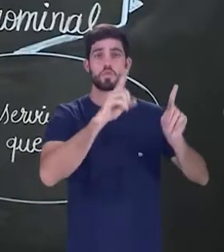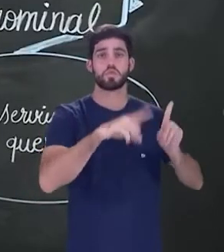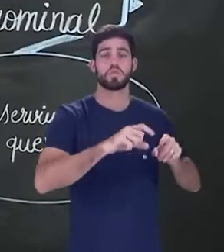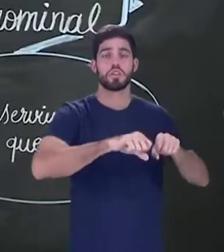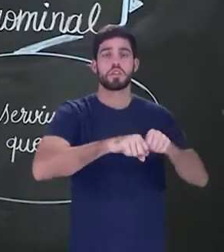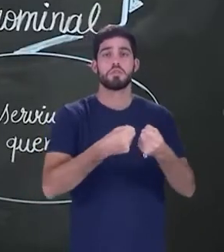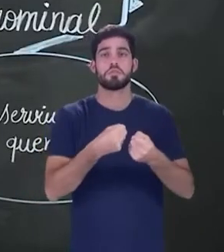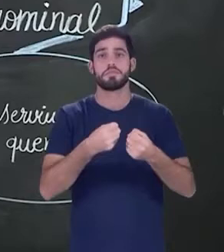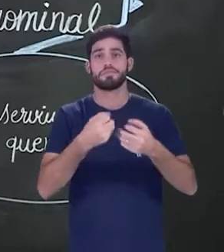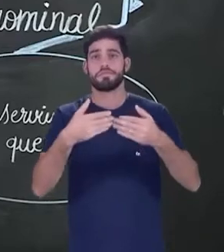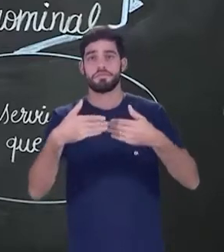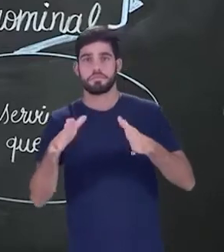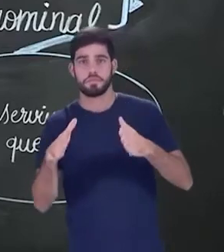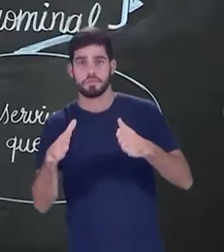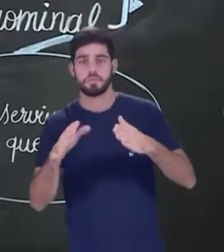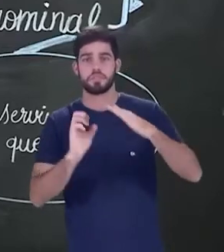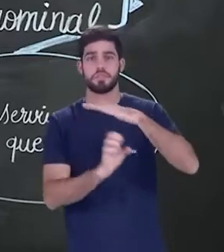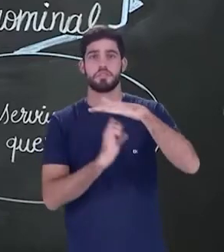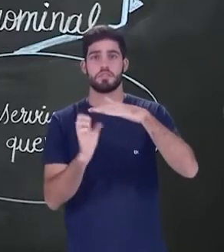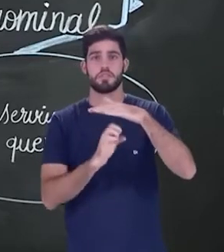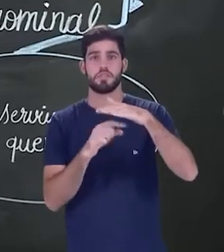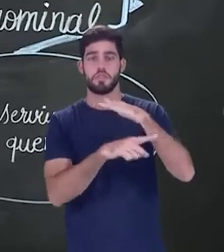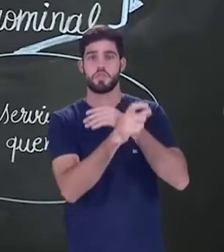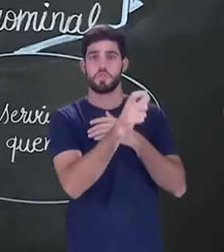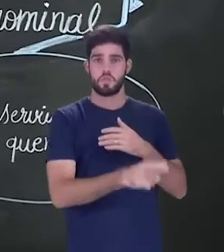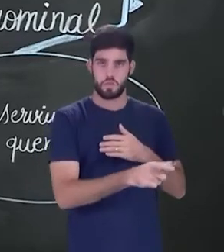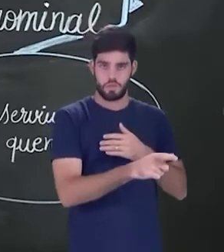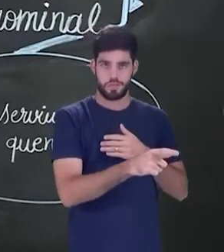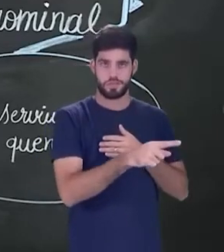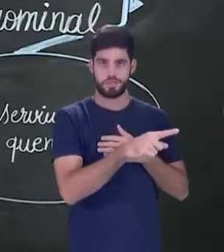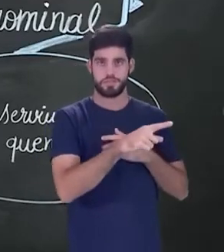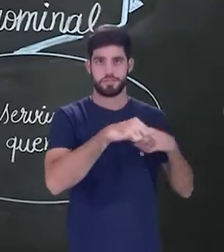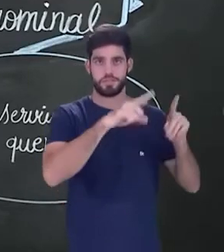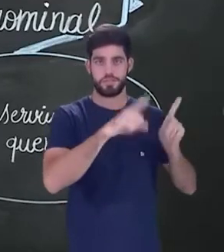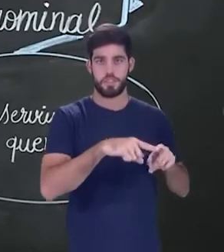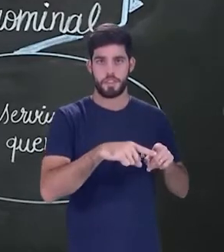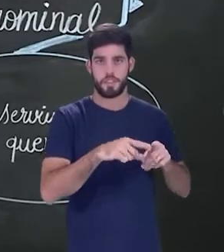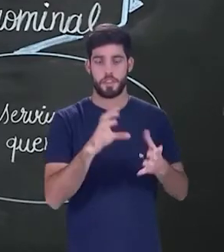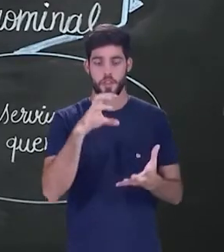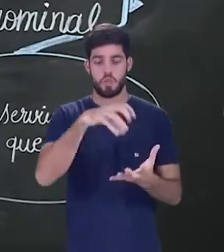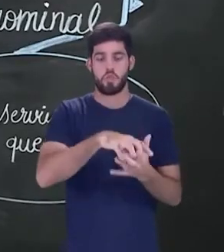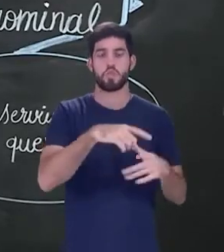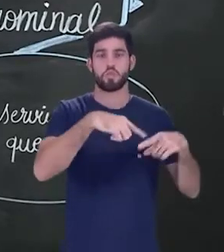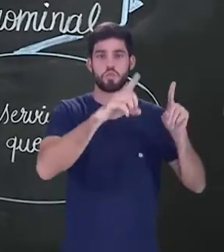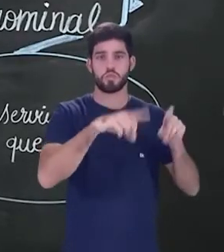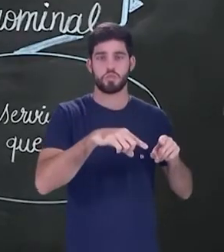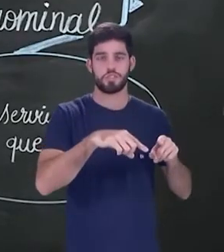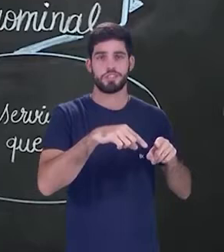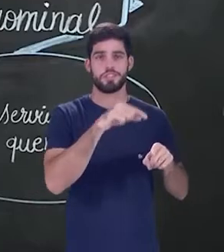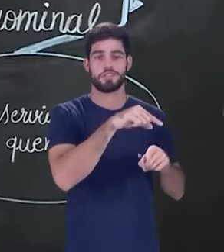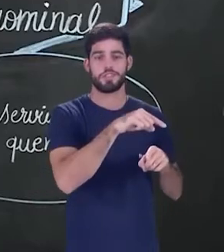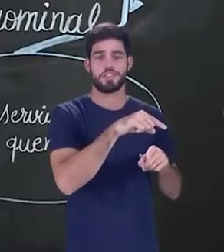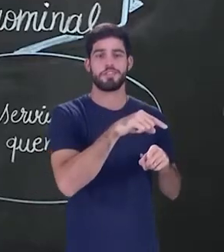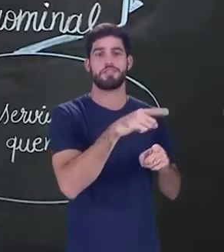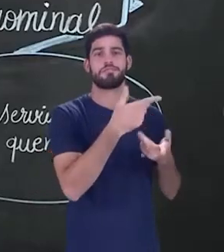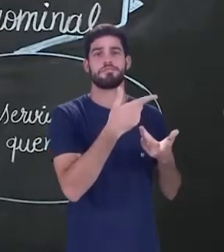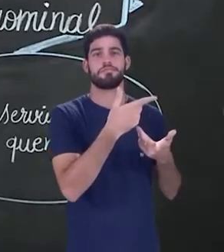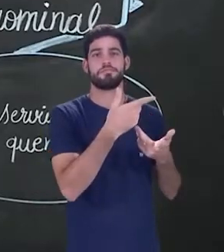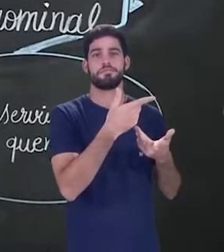a porta da empresa. Sujeito, os funcionários. Núcleo desse sujeito, funcionários, que é a palavra mais importante do